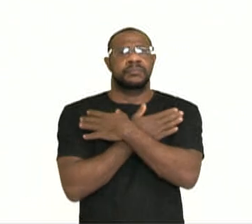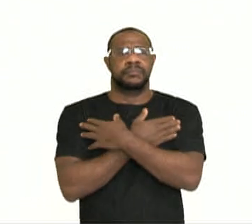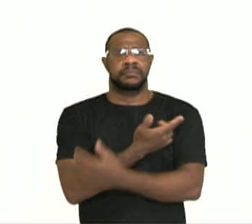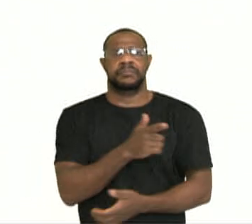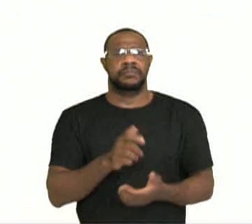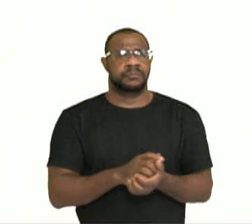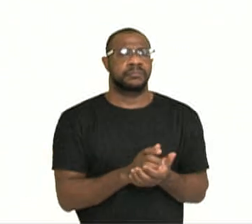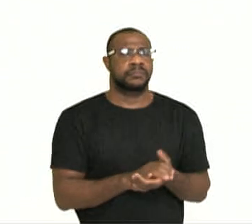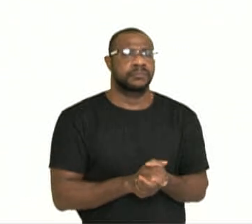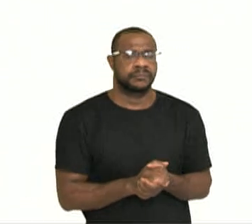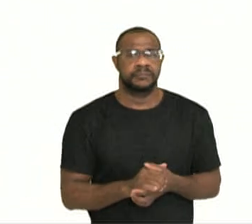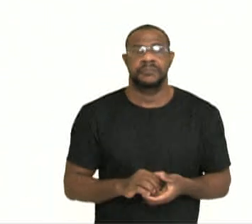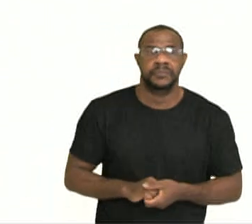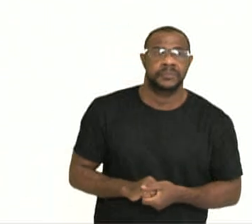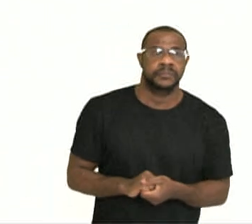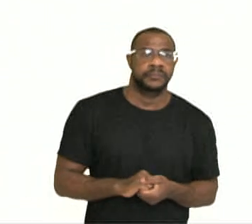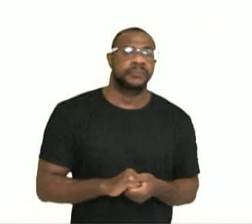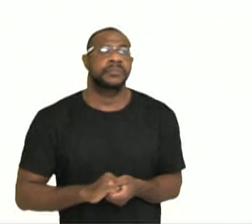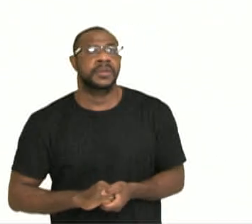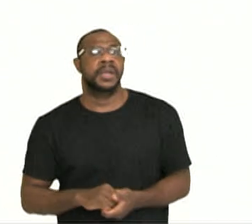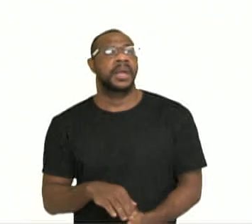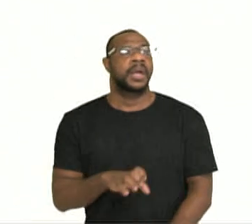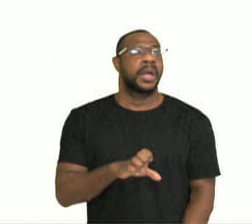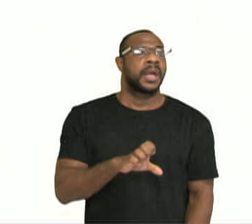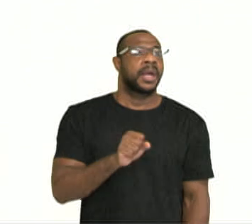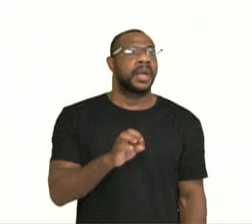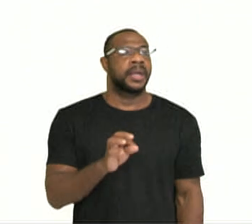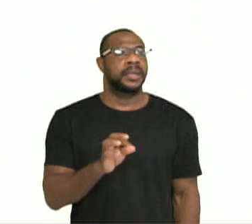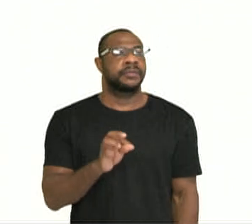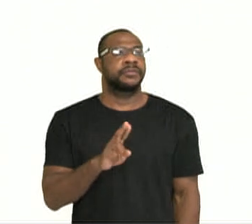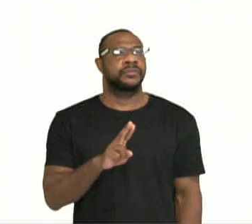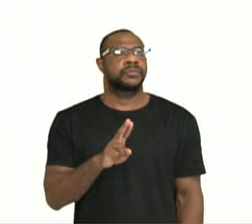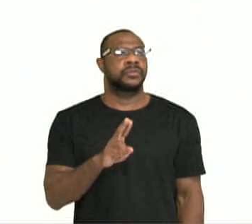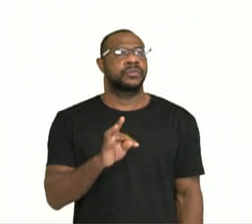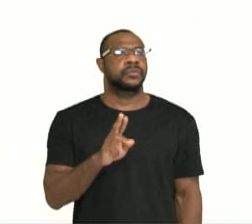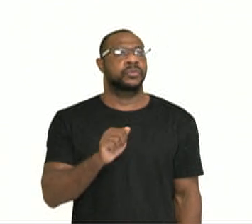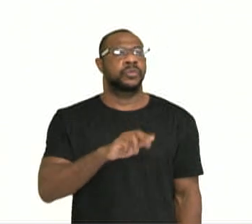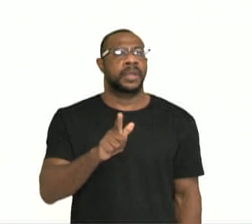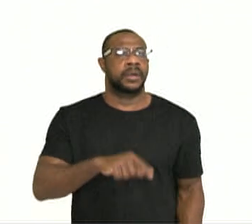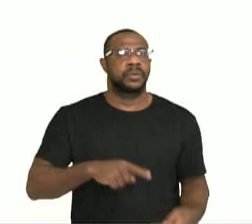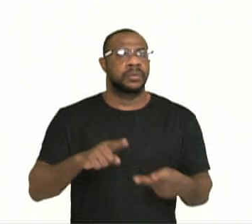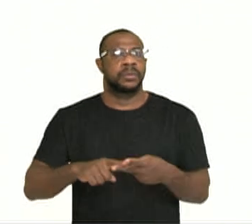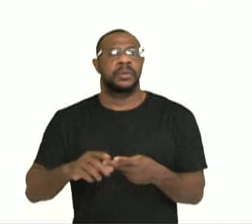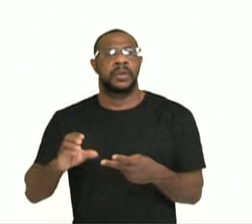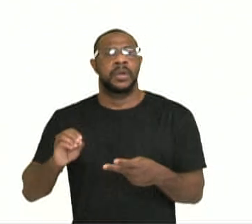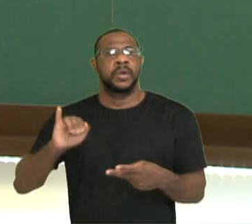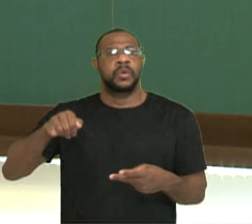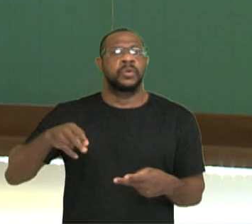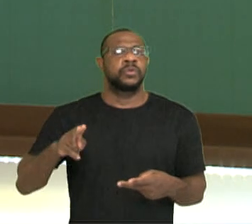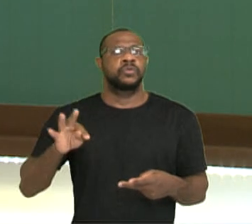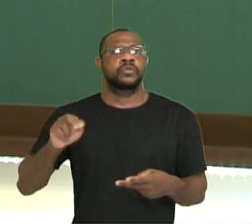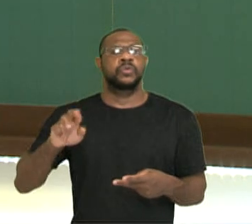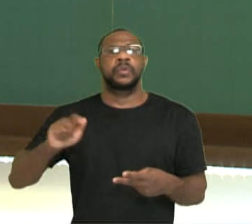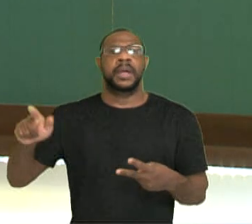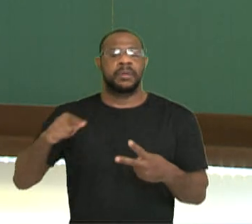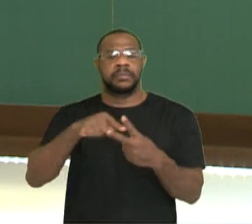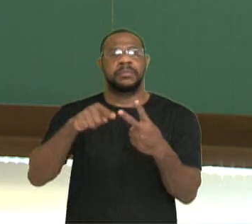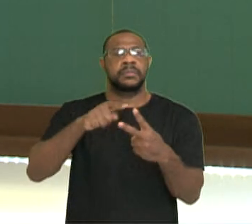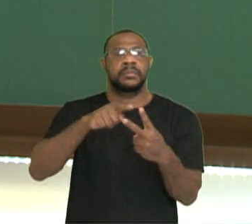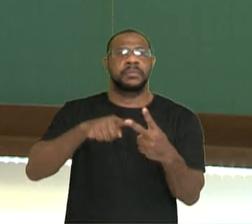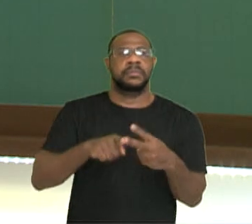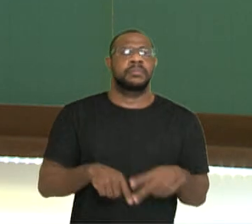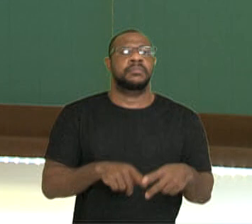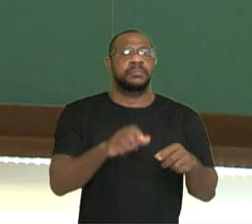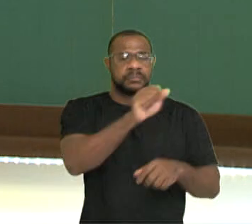estrutural e o conjuntural. Qual é a diferença de eu falar desemprego estrutural e desemprego conjuntural? Quando eu